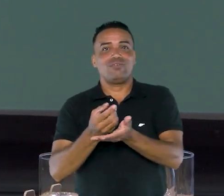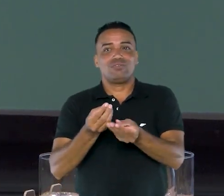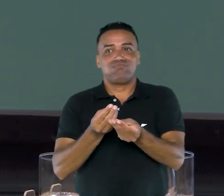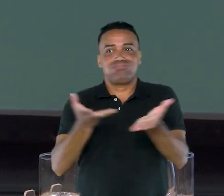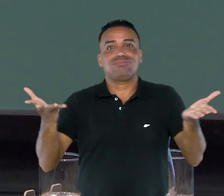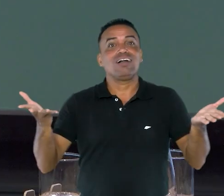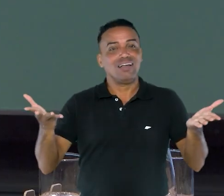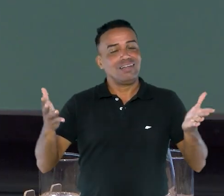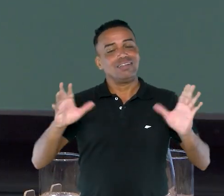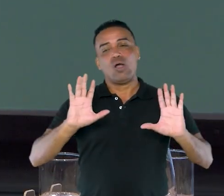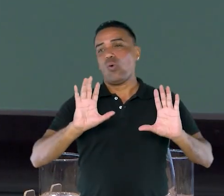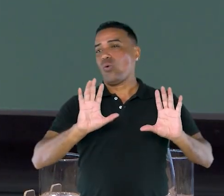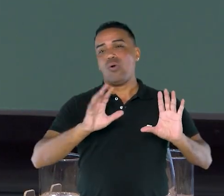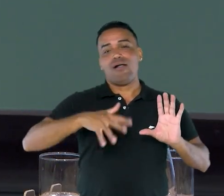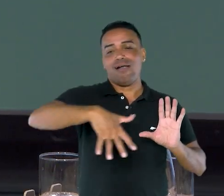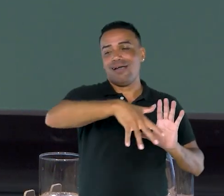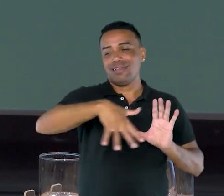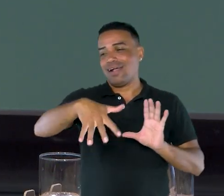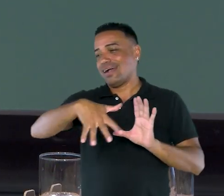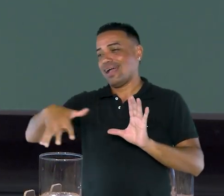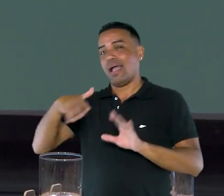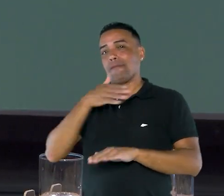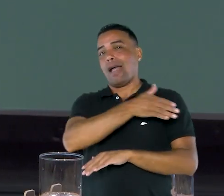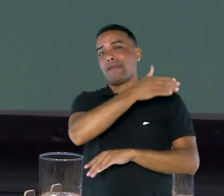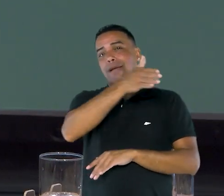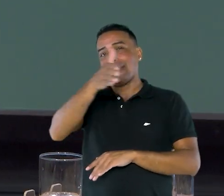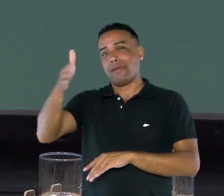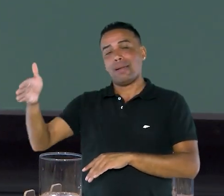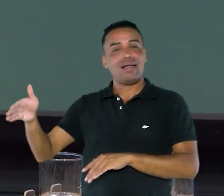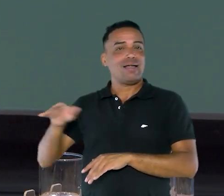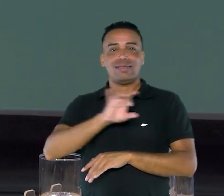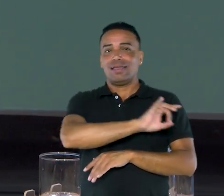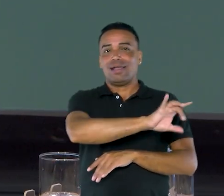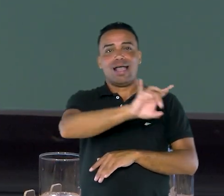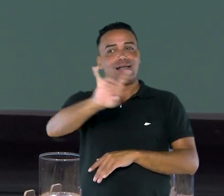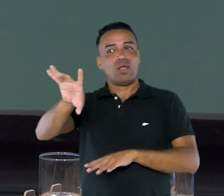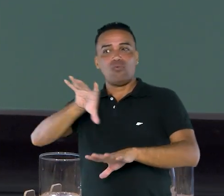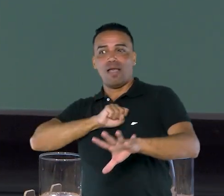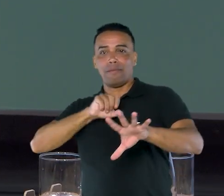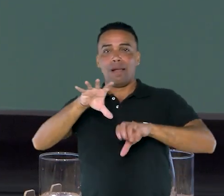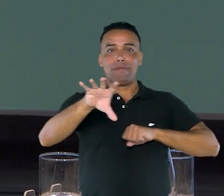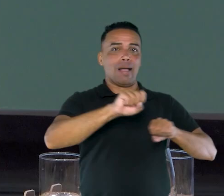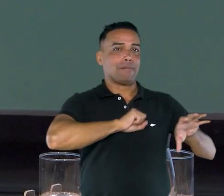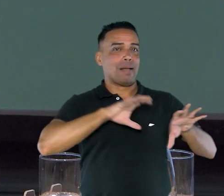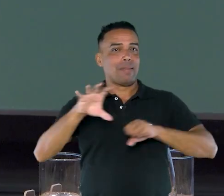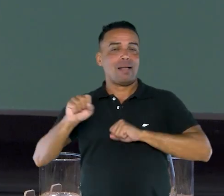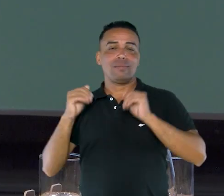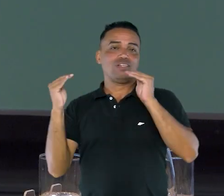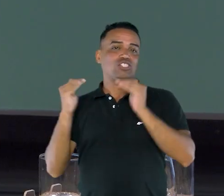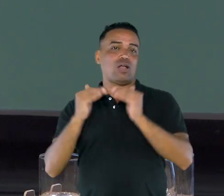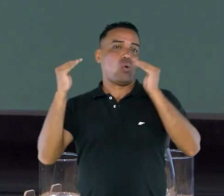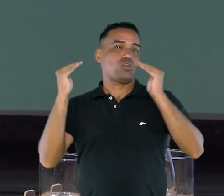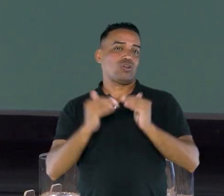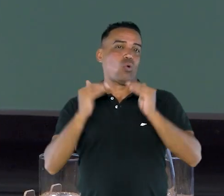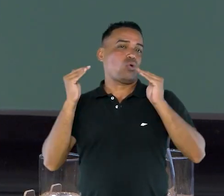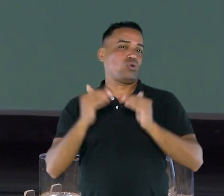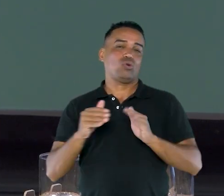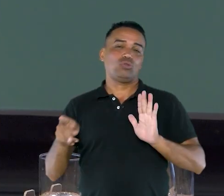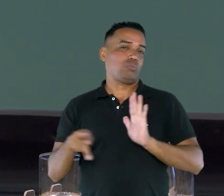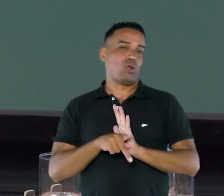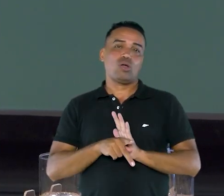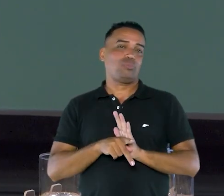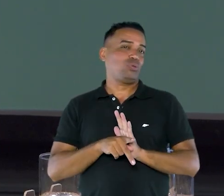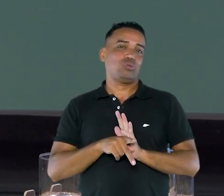eu já vou para todas as camadas simultaneamente. Aí cada um vai de acordo com o seu nível, o seu estilo